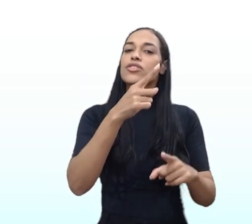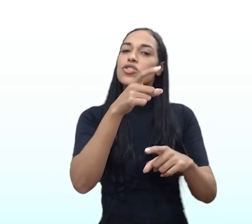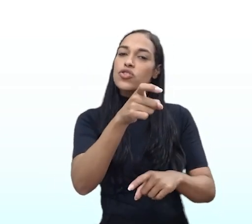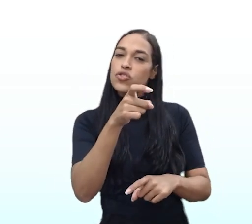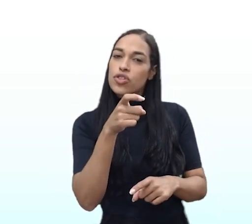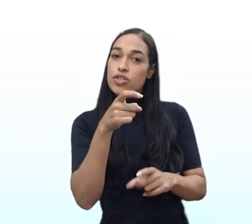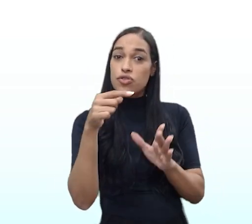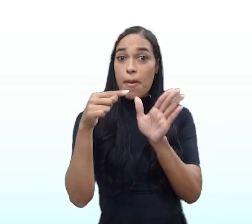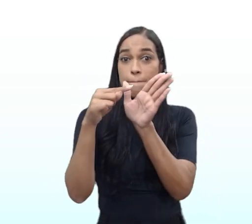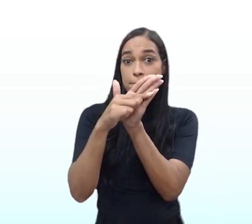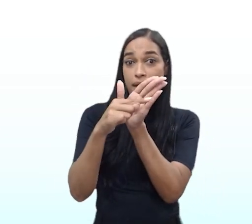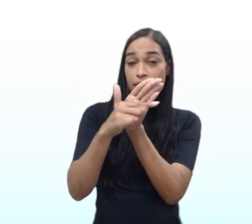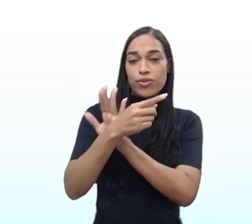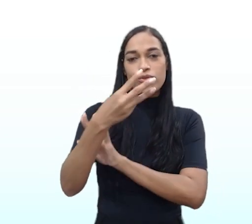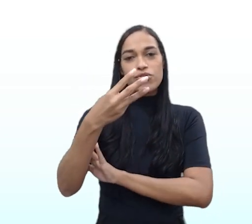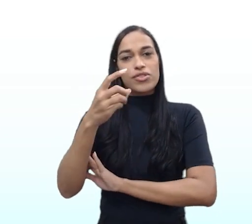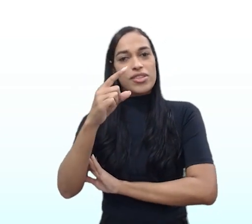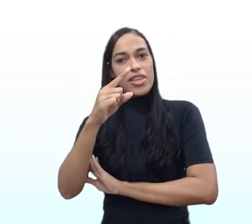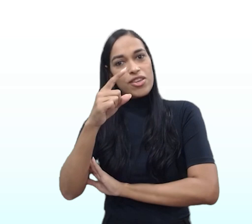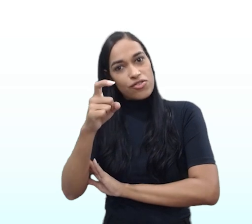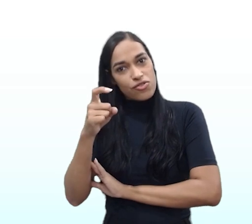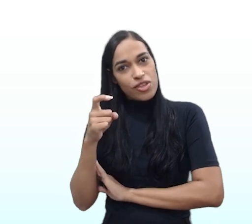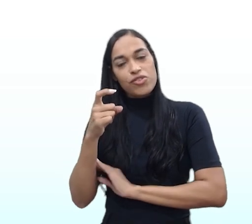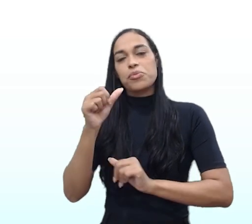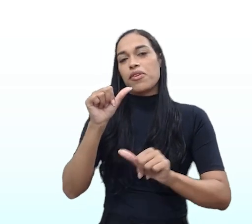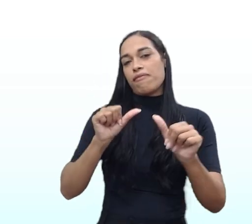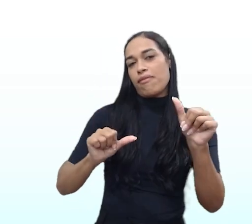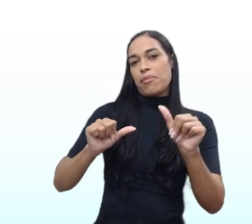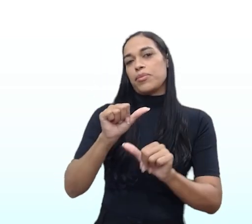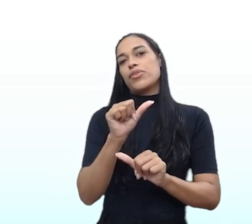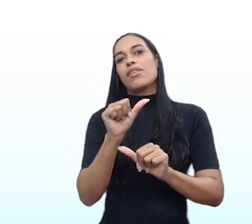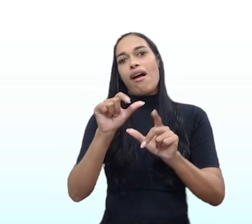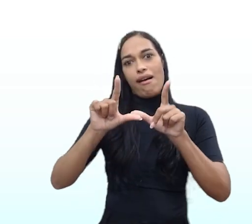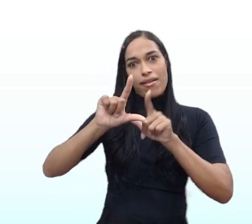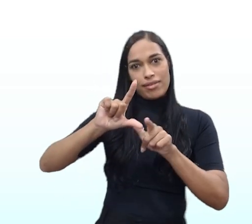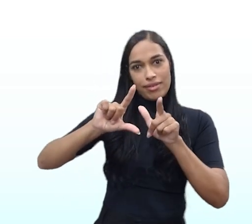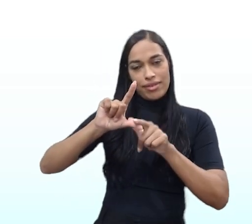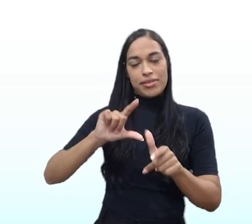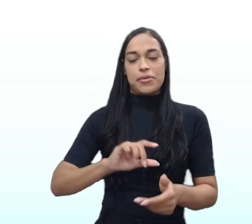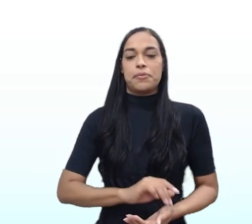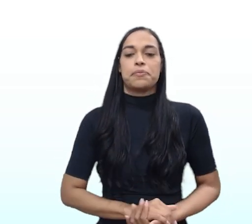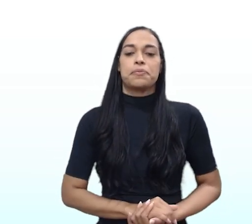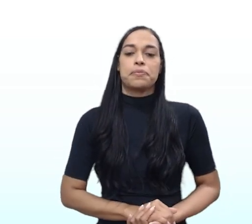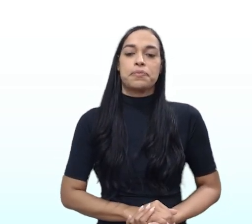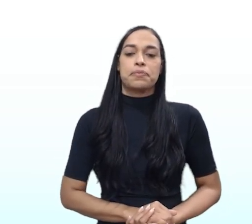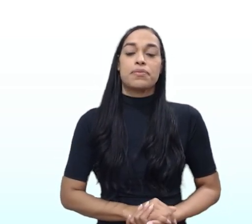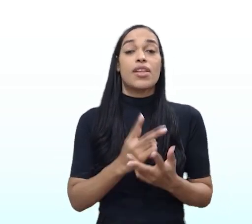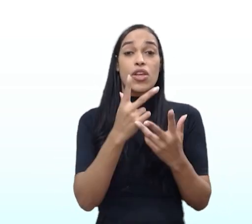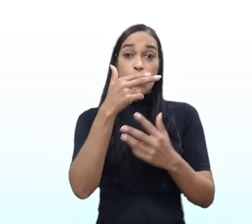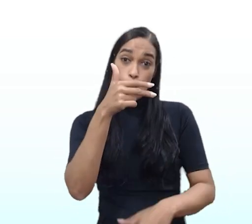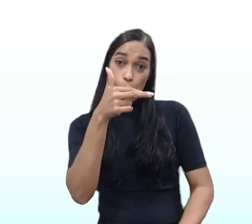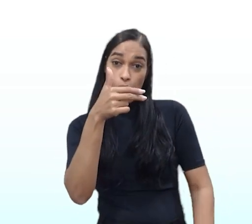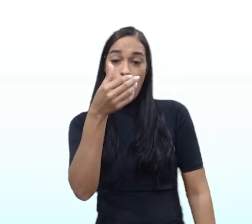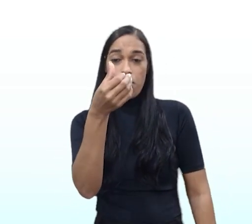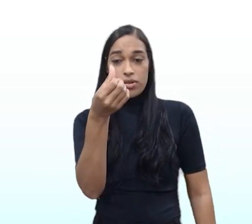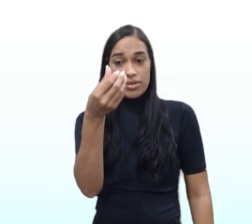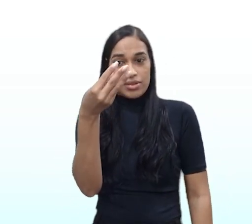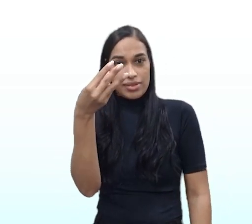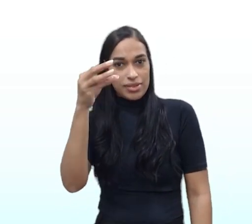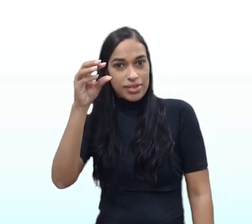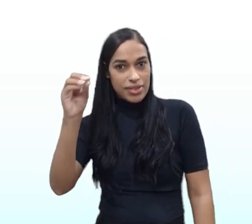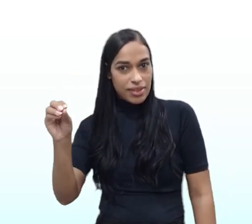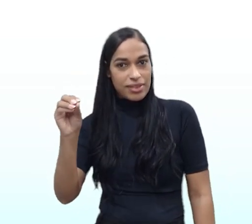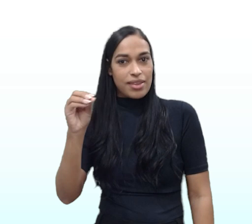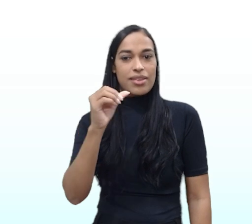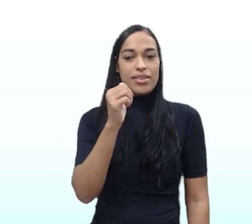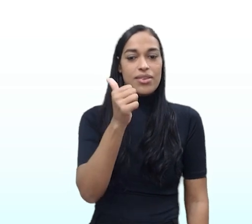17x menos 3x, porque ele vai mudar o sinal, ok? Se liga aí, igual a 630. Então, eu